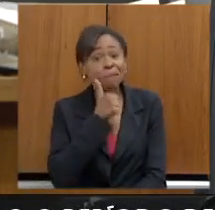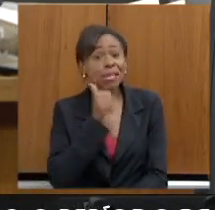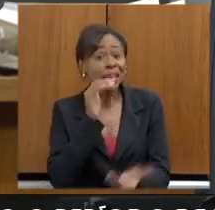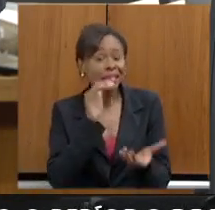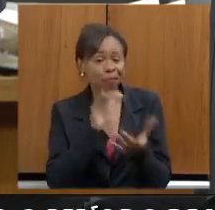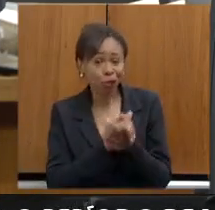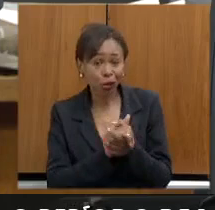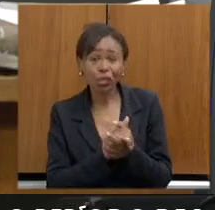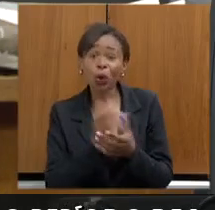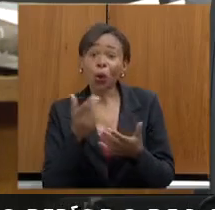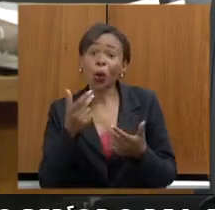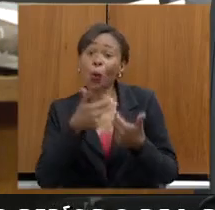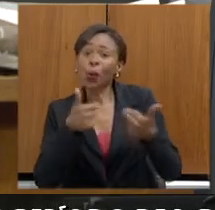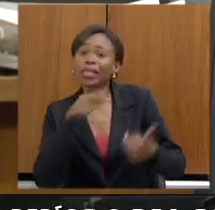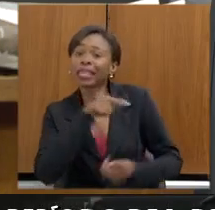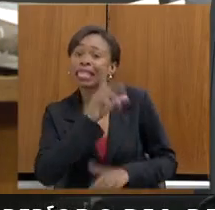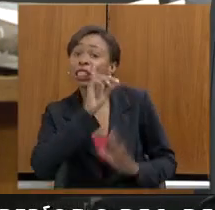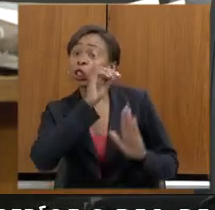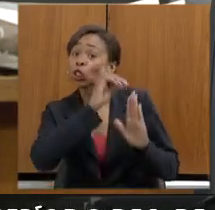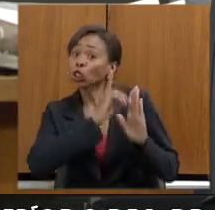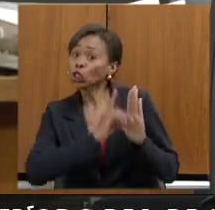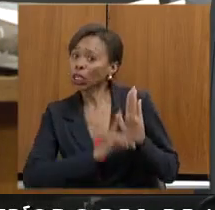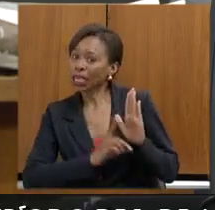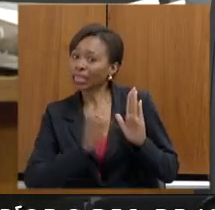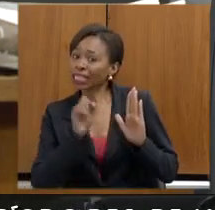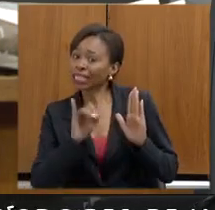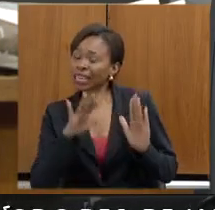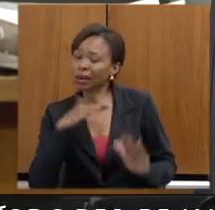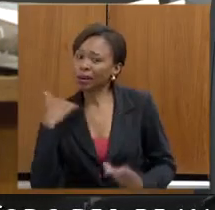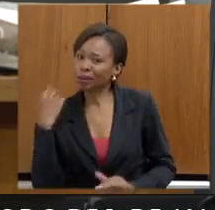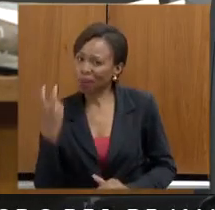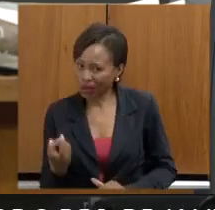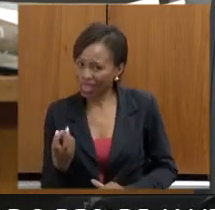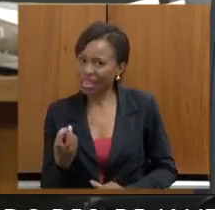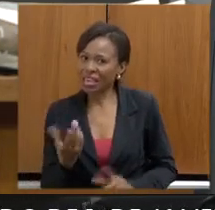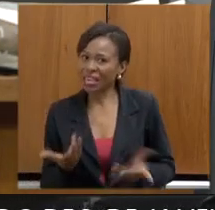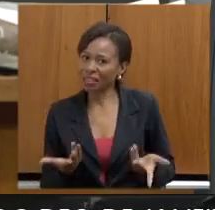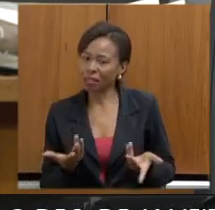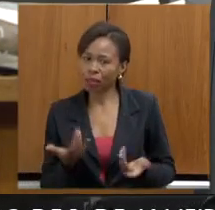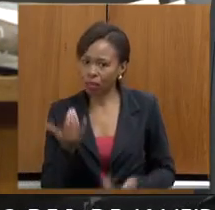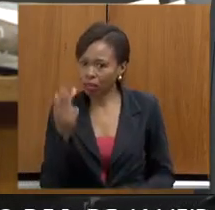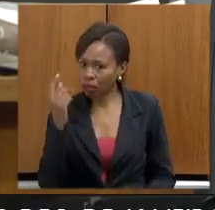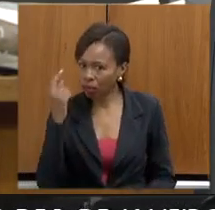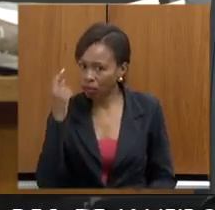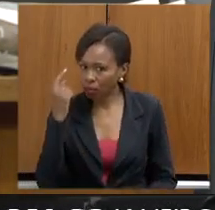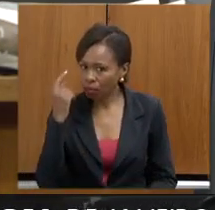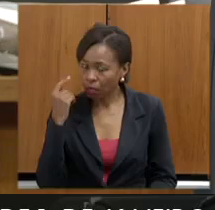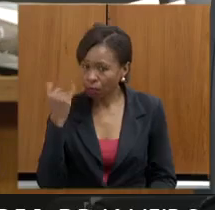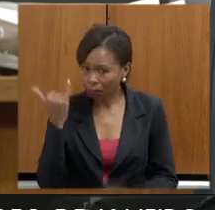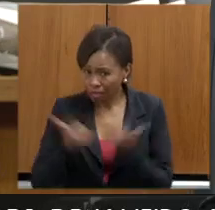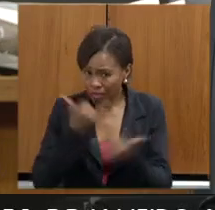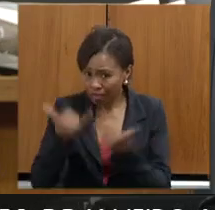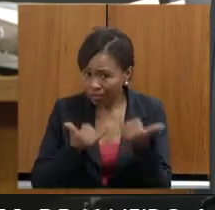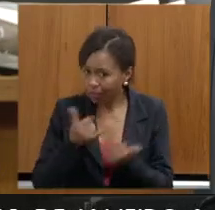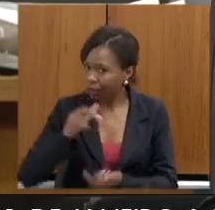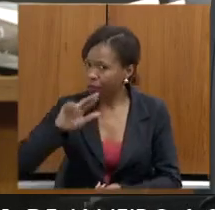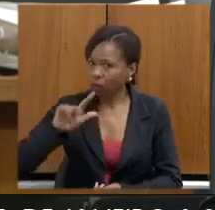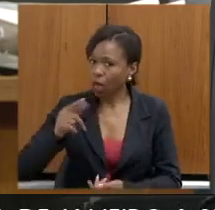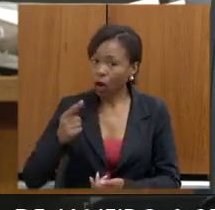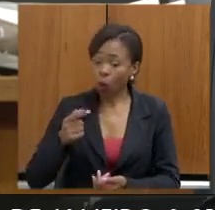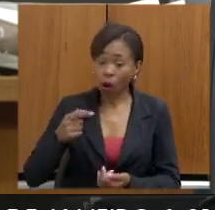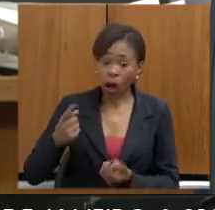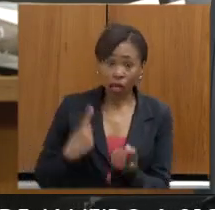tem direito que não tá brincadeiras está Oi gente o negócio de